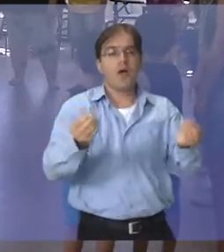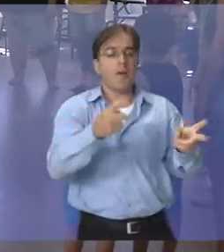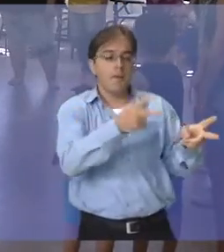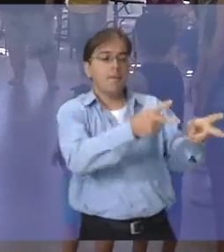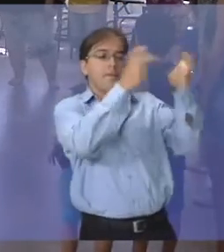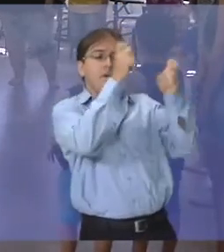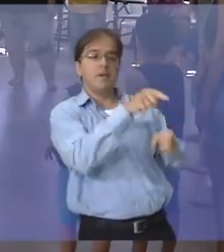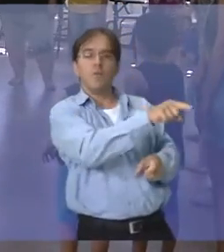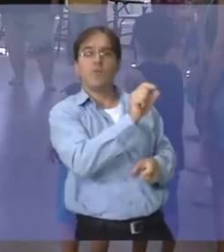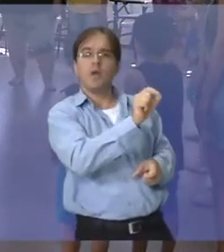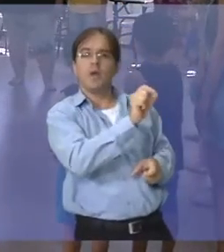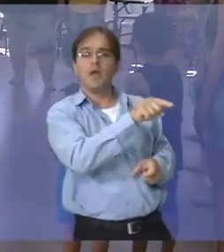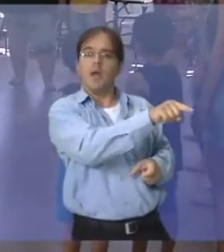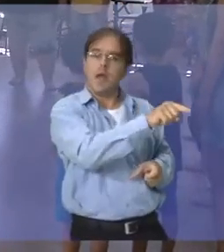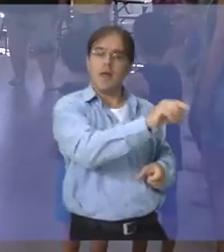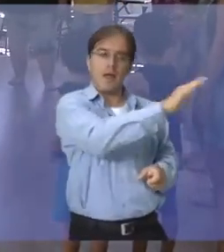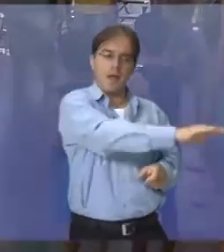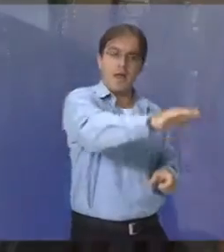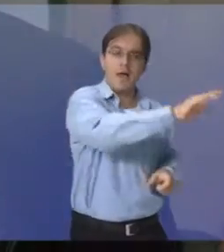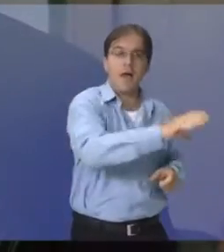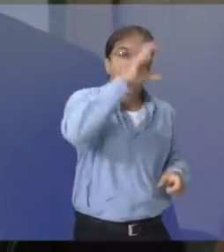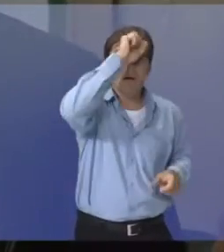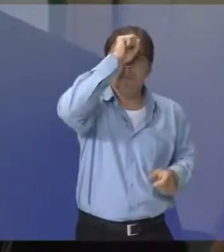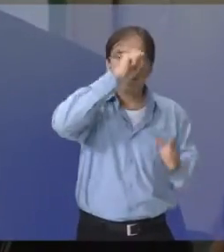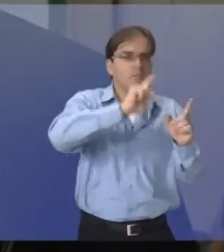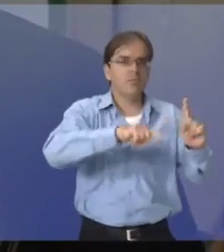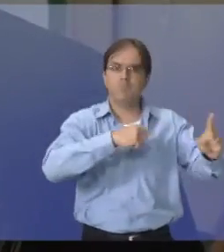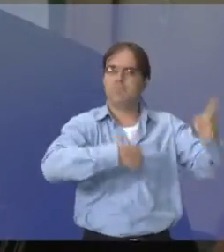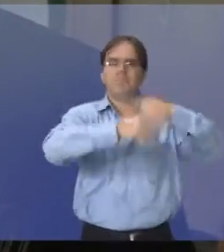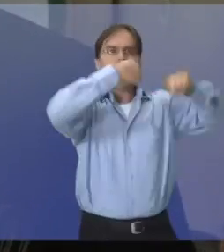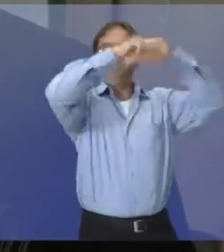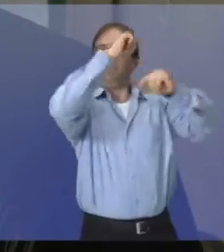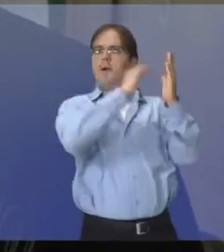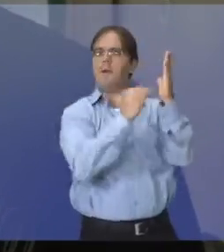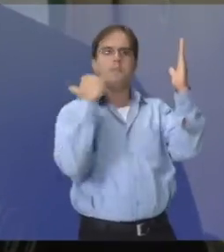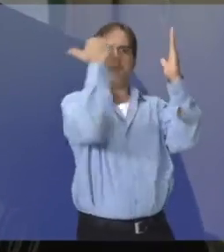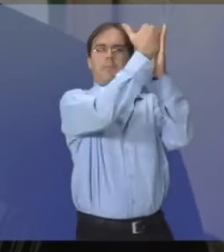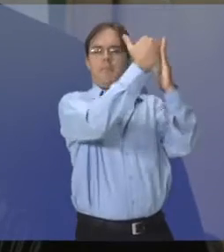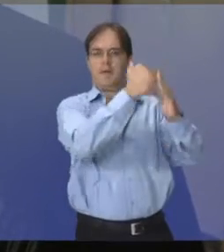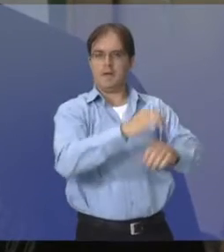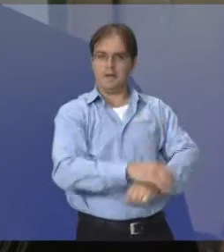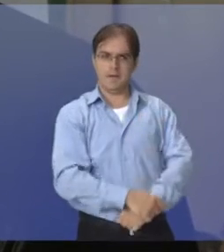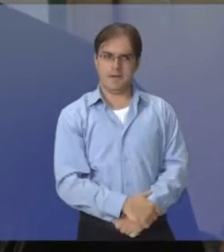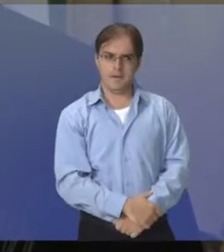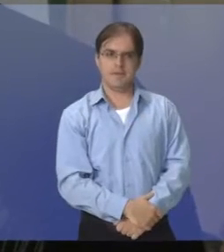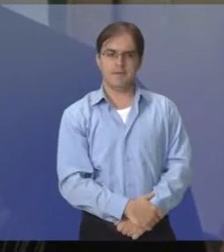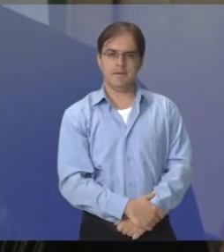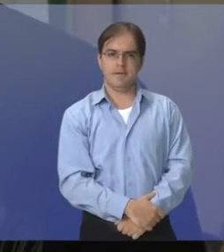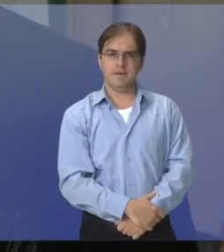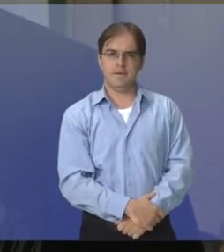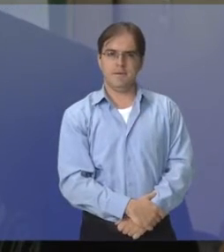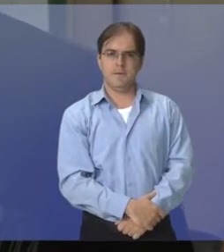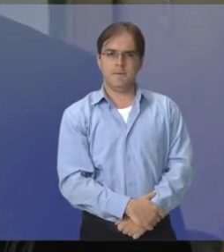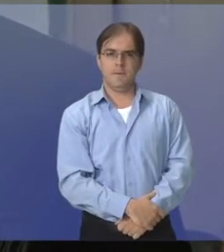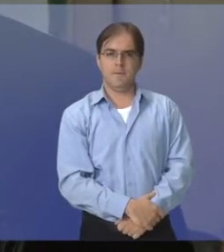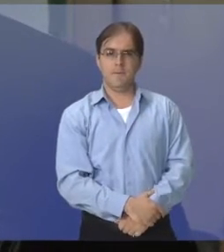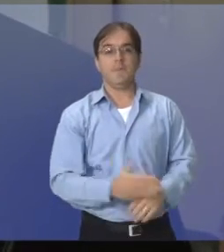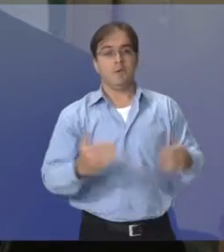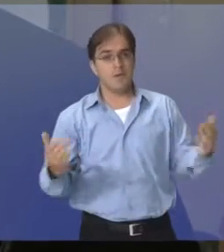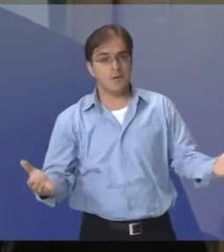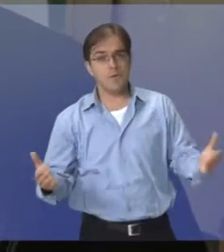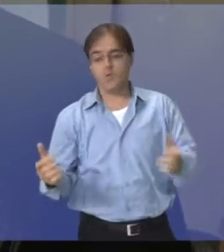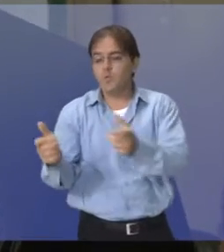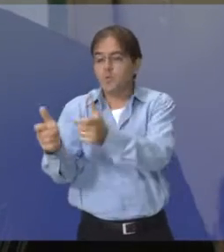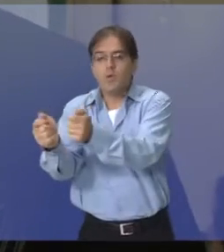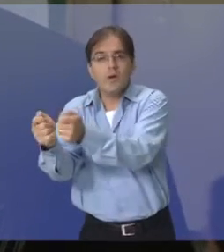aprendem muito mais do que a gente imagina. Os resultados foram que os games, eles atuam de uma forma positiva, segundo os